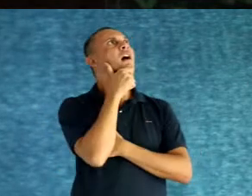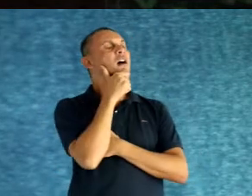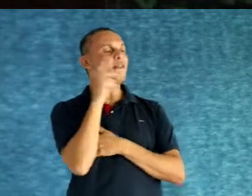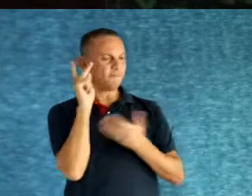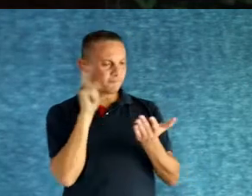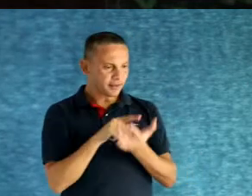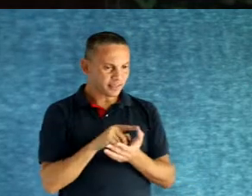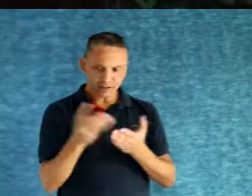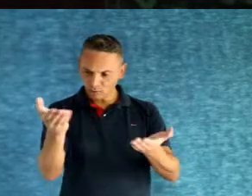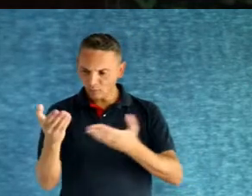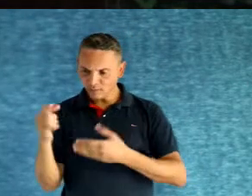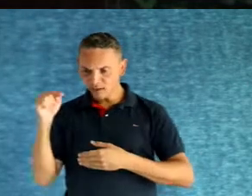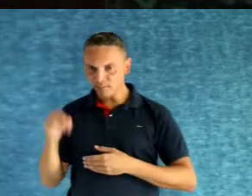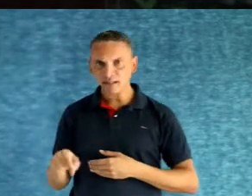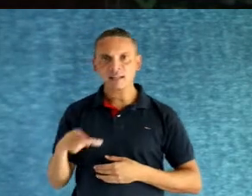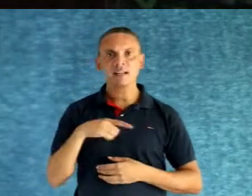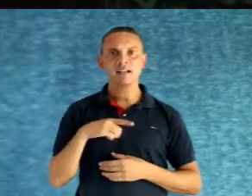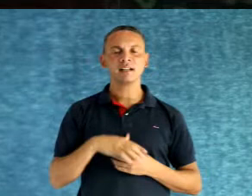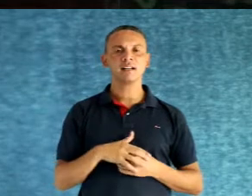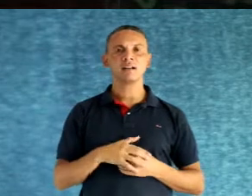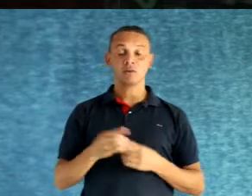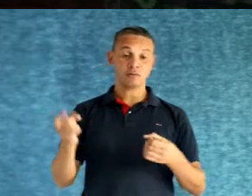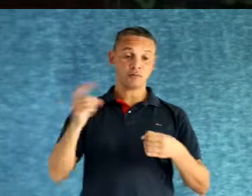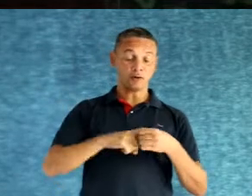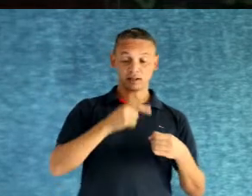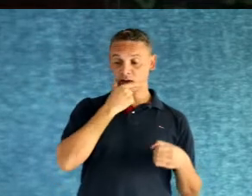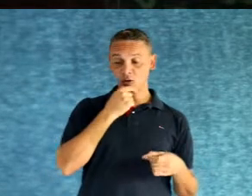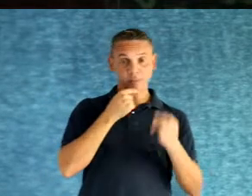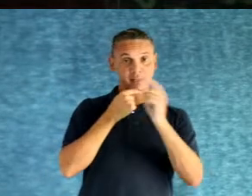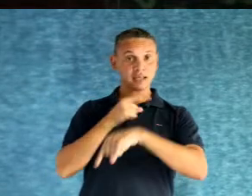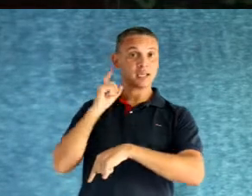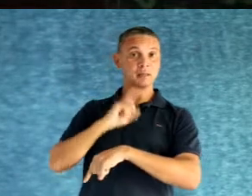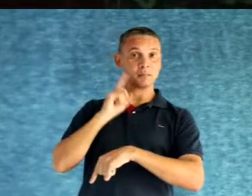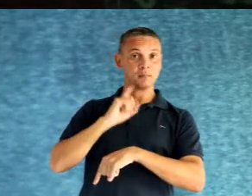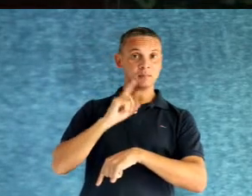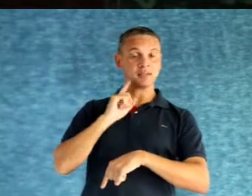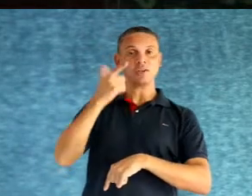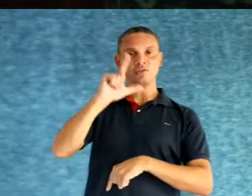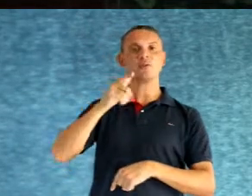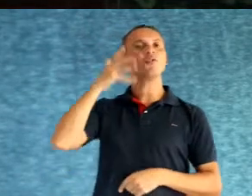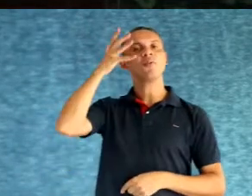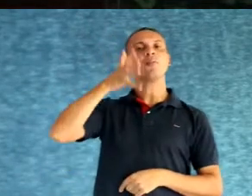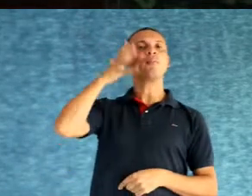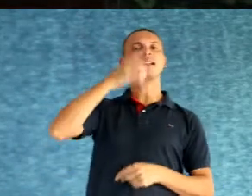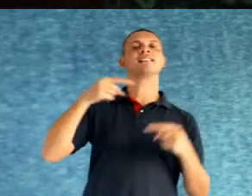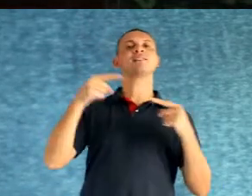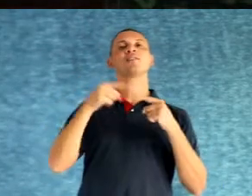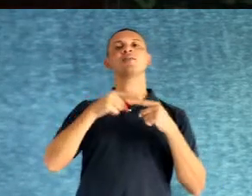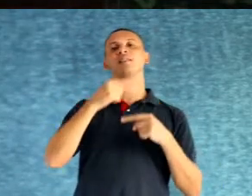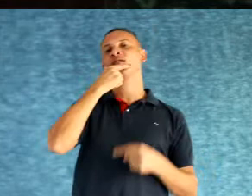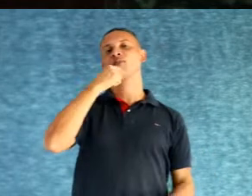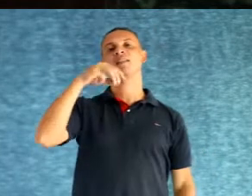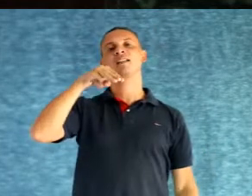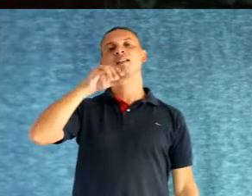a Edmilson Caminha, então, quem sabe você não volta a Minas no ano de 2018 para fazer uma conferência dedicada só a Maria Julieta.